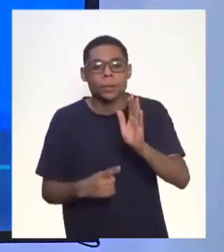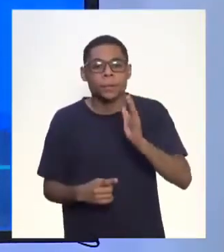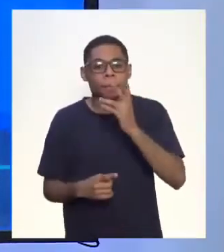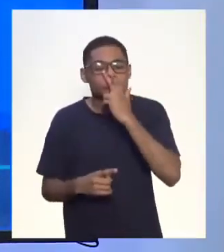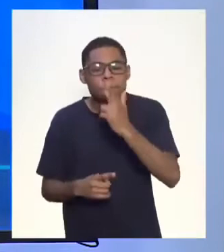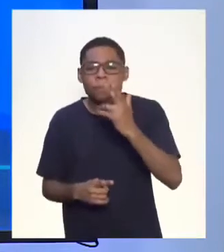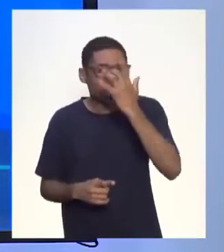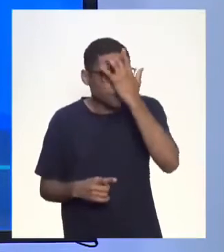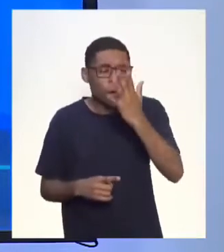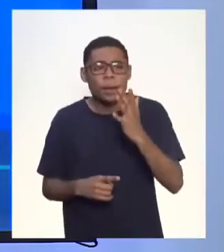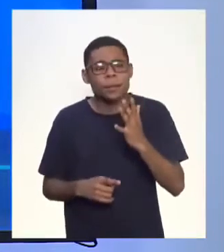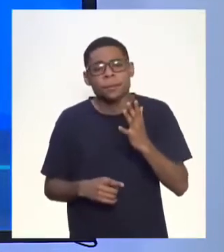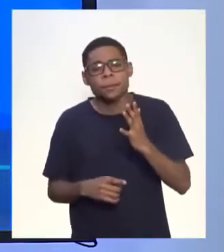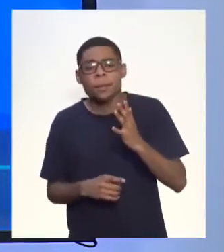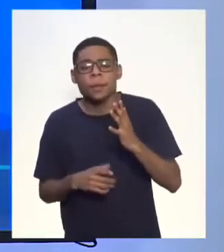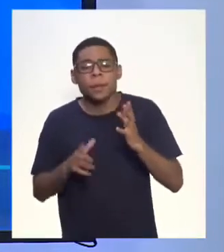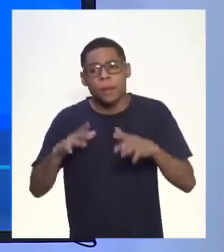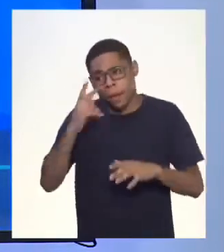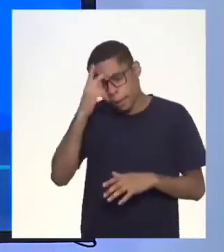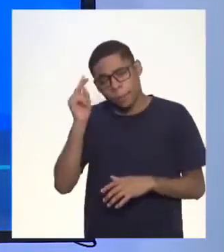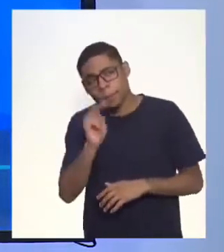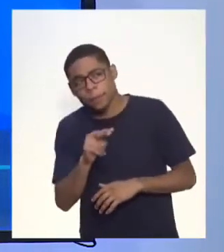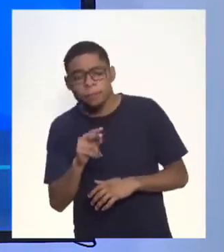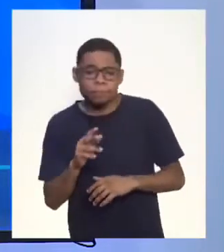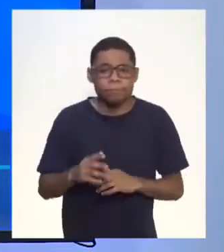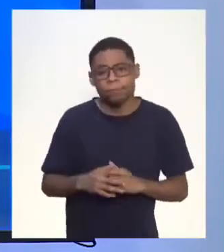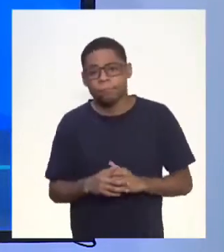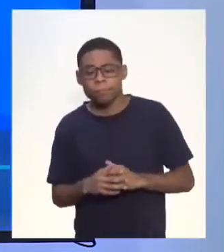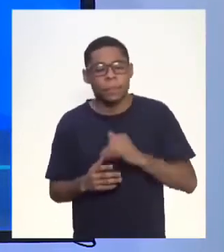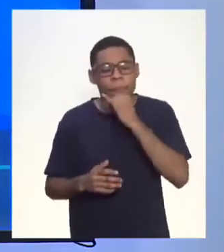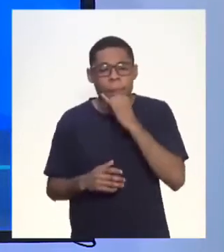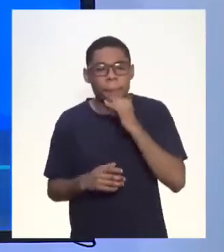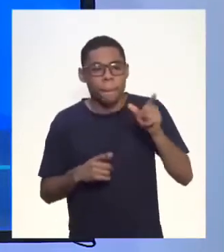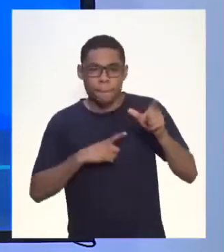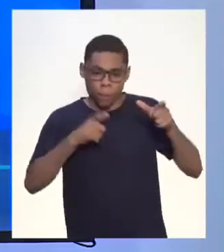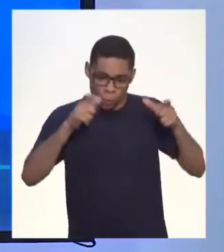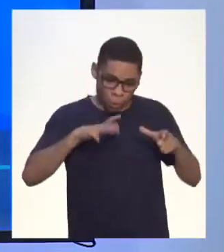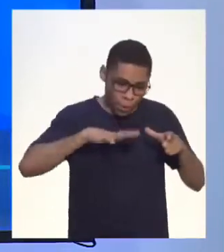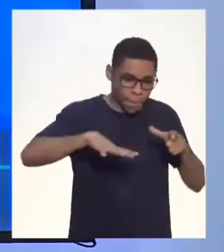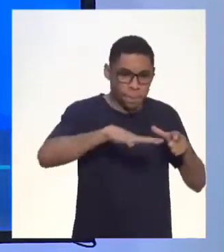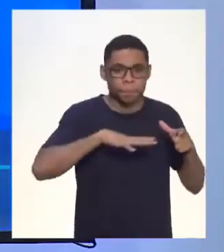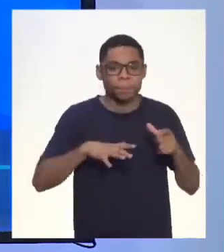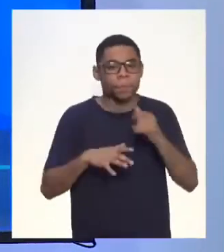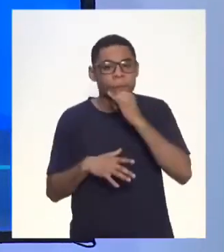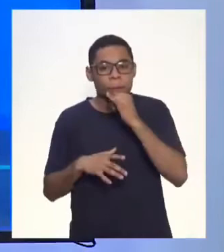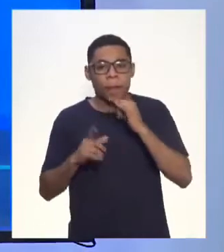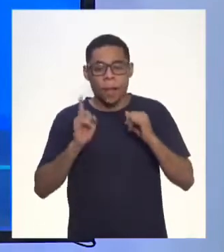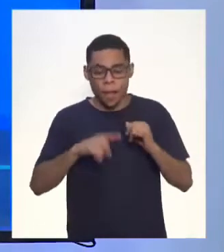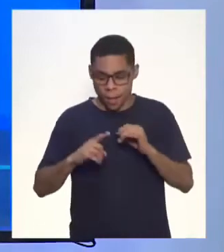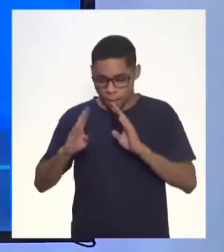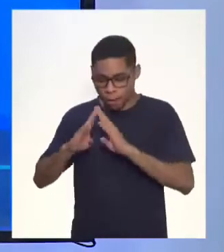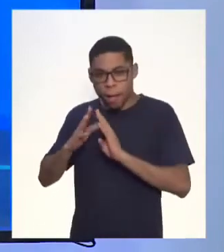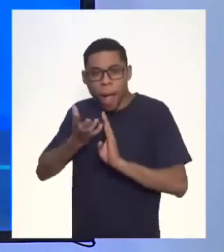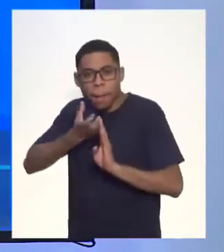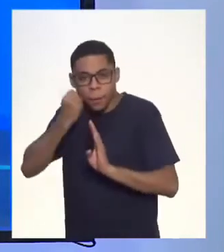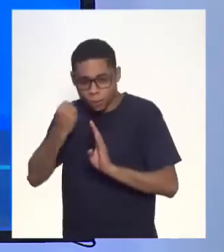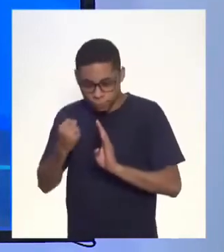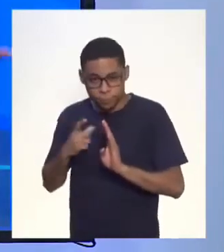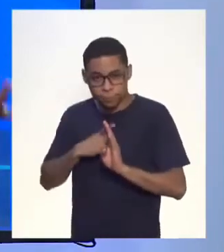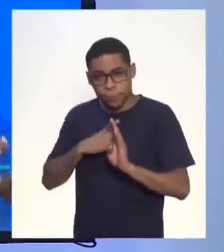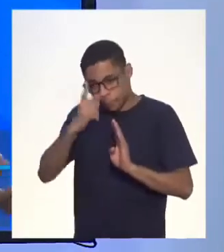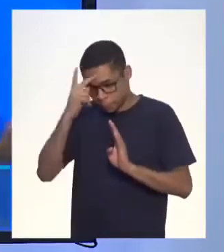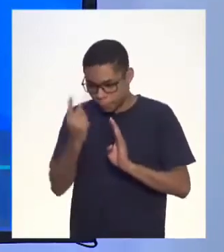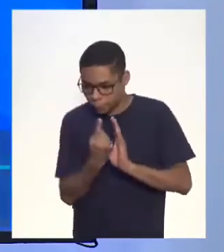algo que fica mais até complicado das pessoas elaborarem. Elas estão no lugar específico, no caso ali no campo de refugiados, são